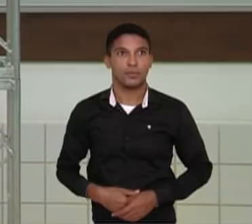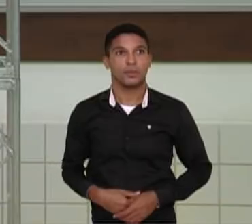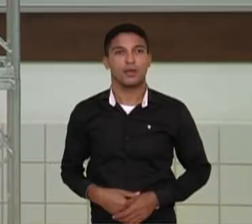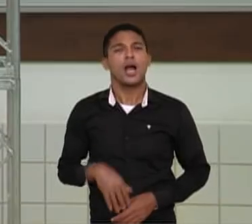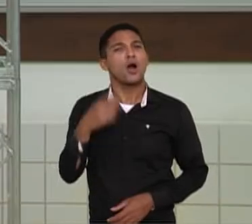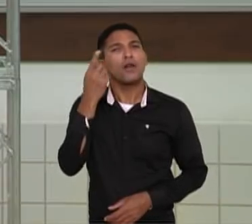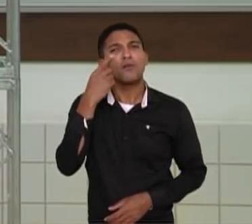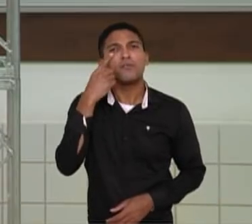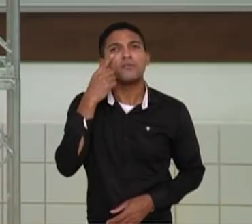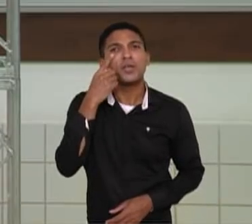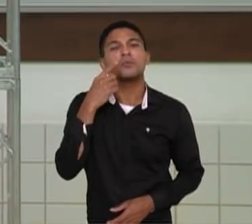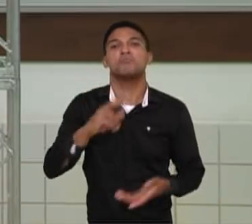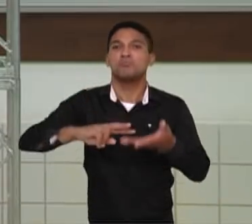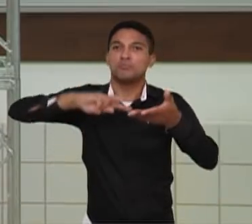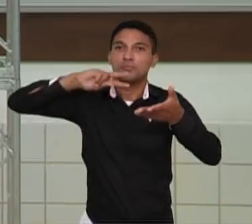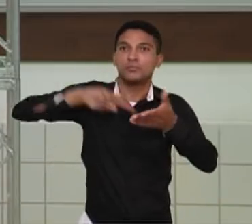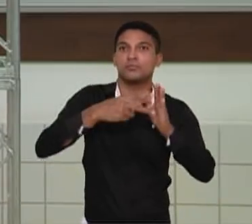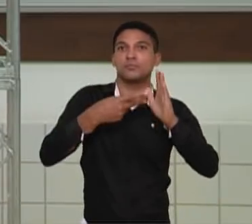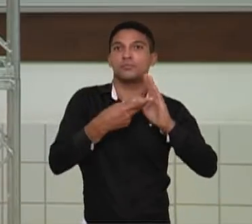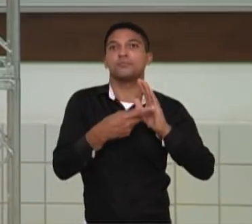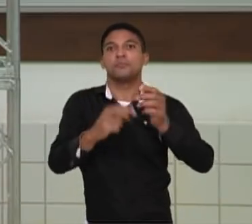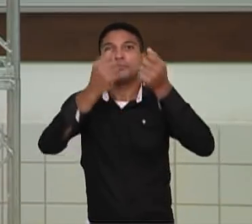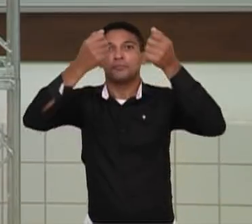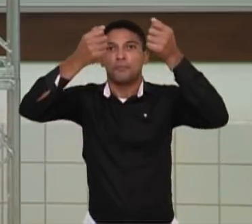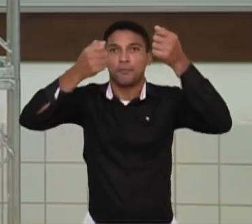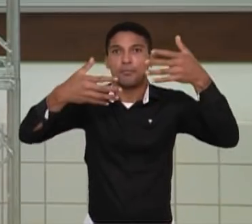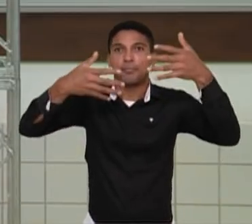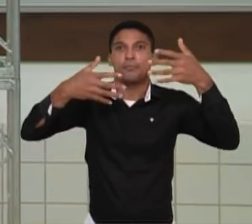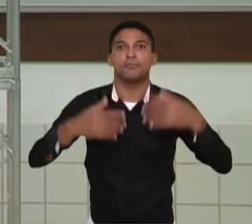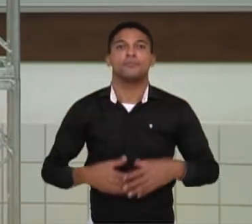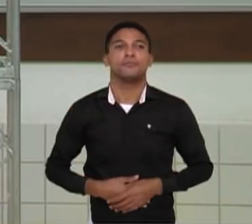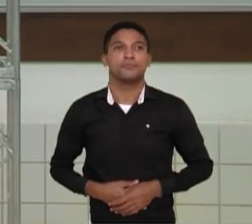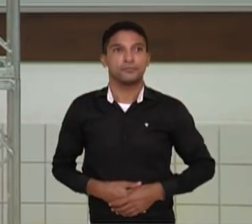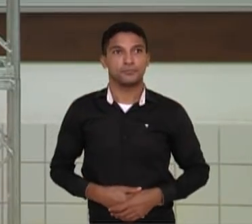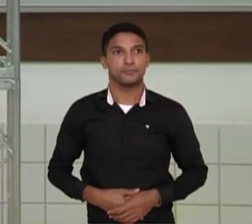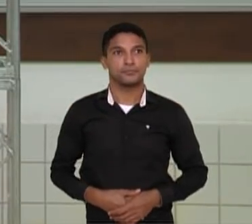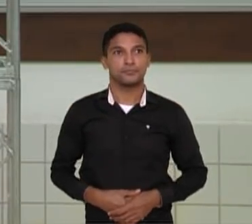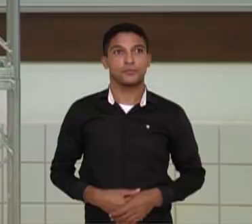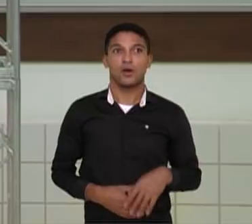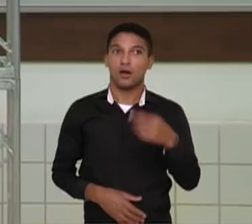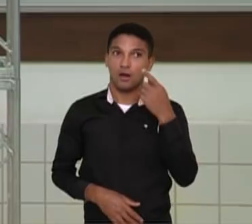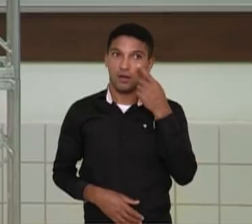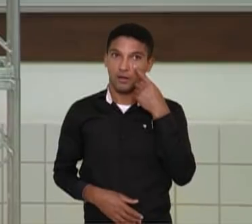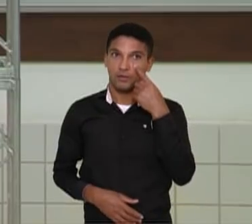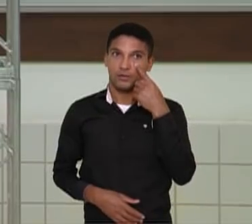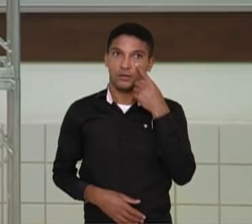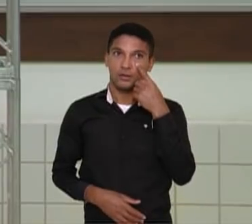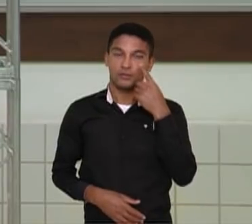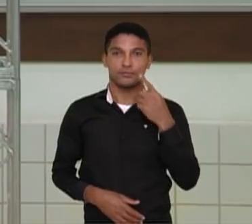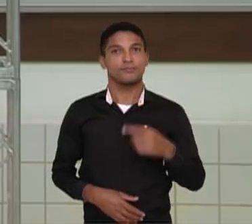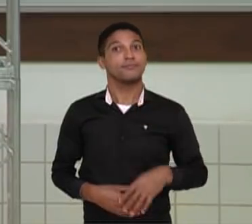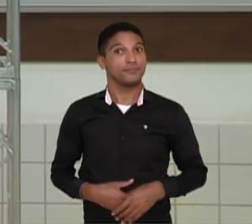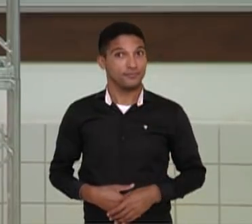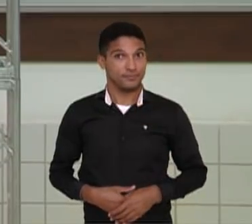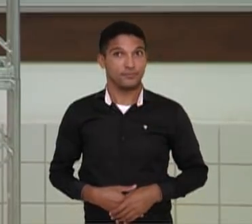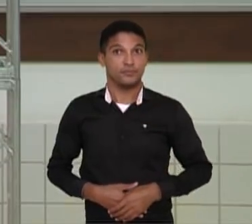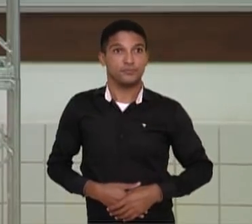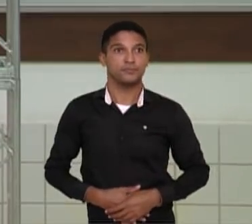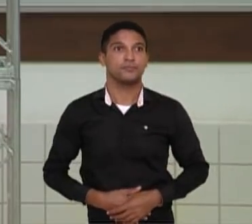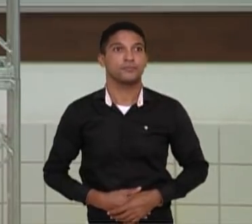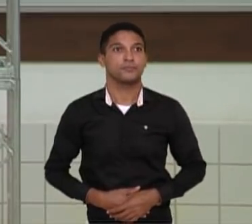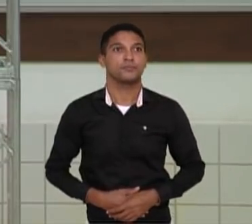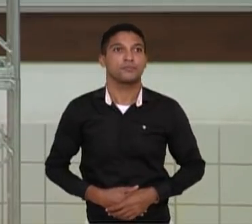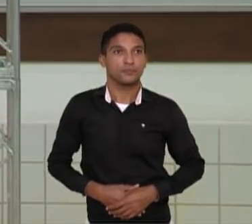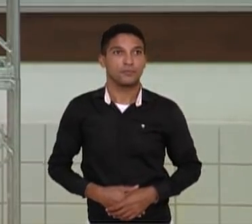definição na cabeça, consciente disso. O que você vai fazer? Identificou uma situação, você fala, pô, isso aqui parece com aquela definição que eu